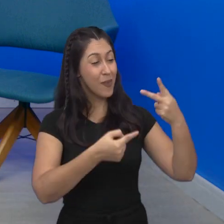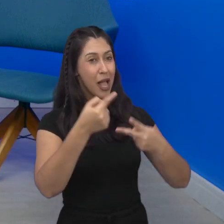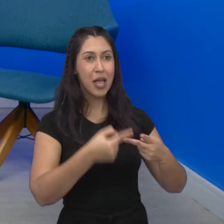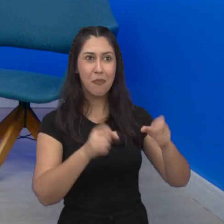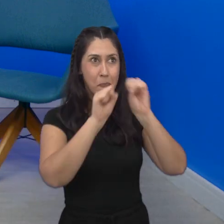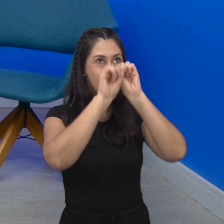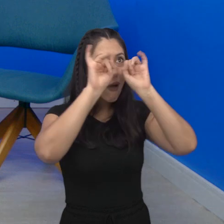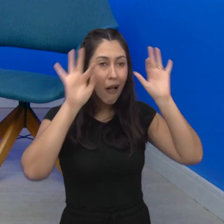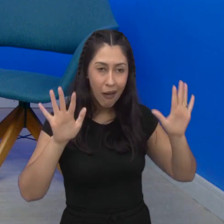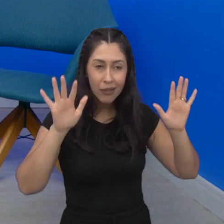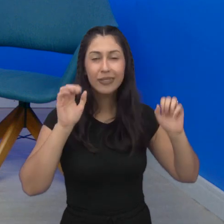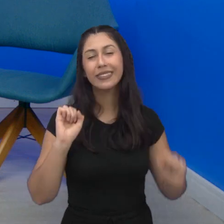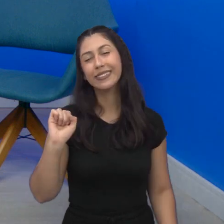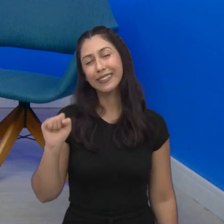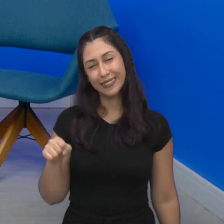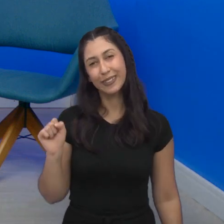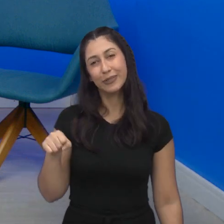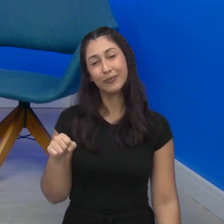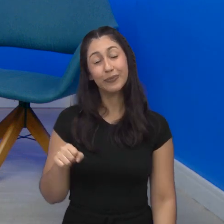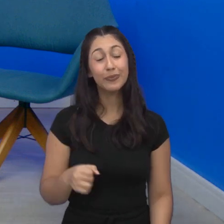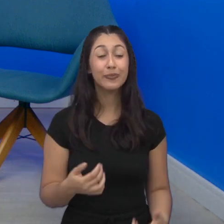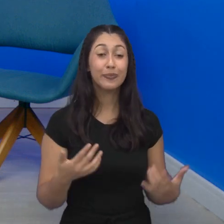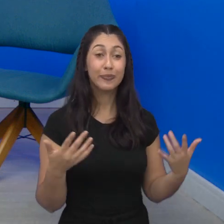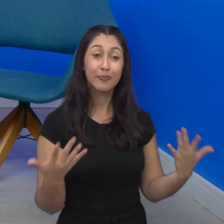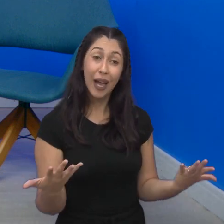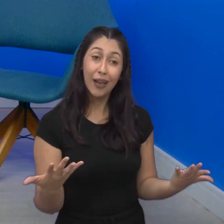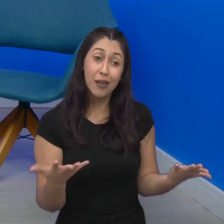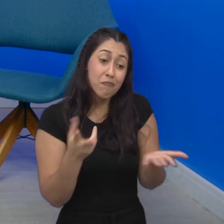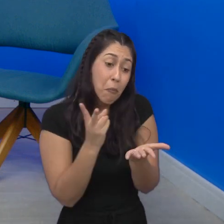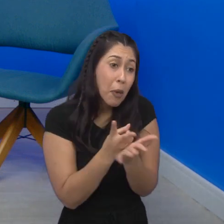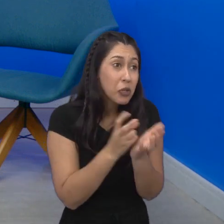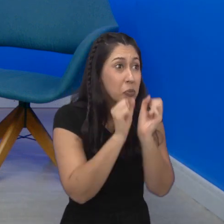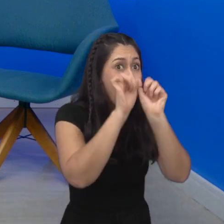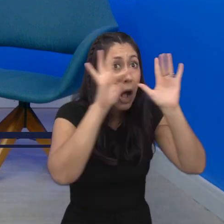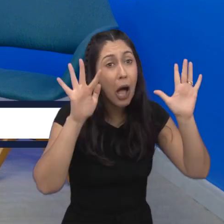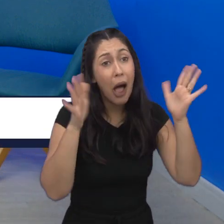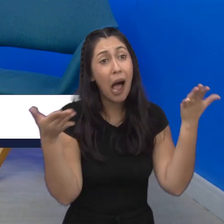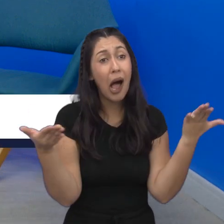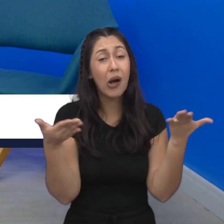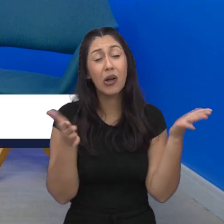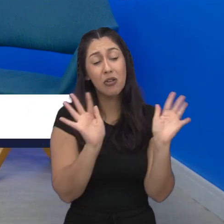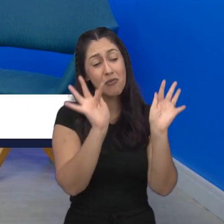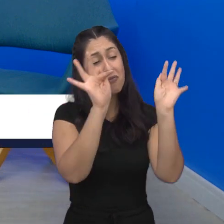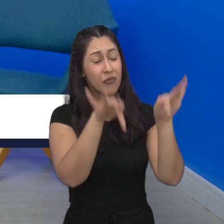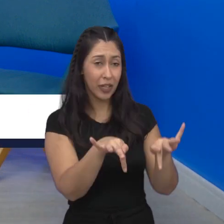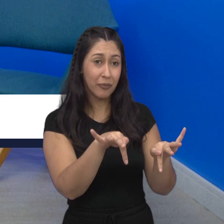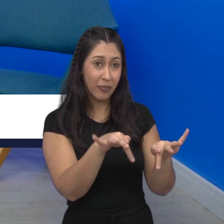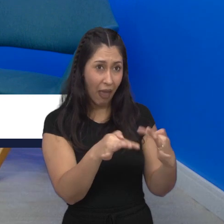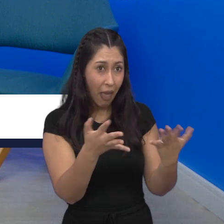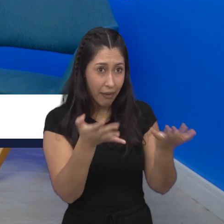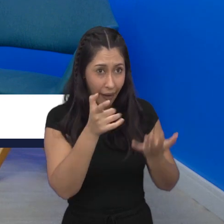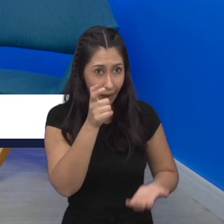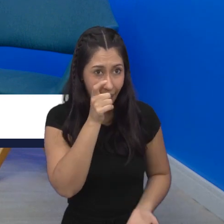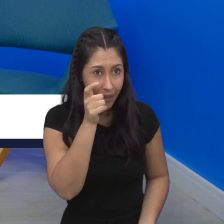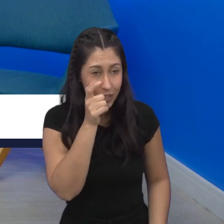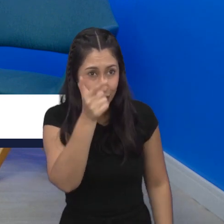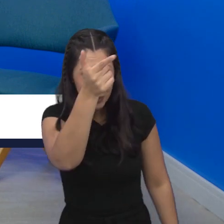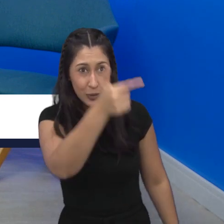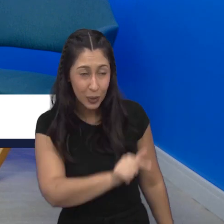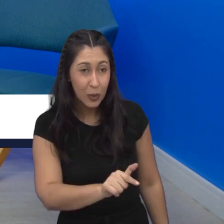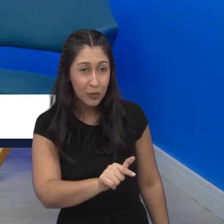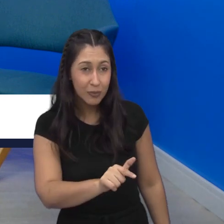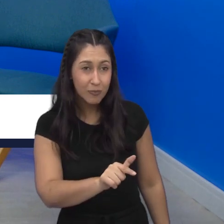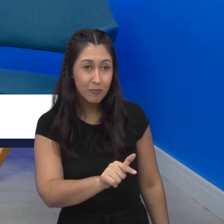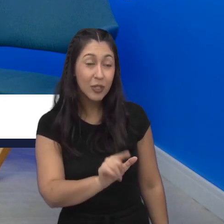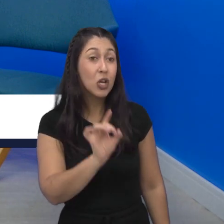Política de hoje foi realmente bem esclarecedor, né? Exato. Bom, só que, mesmo sendo esclarecedor, ele chegou ao fim, gente. Para rever esse